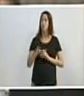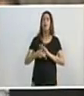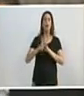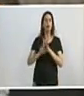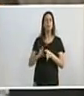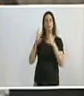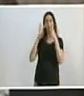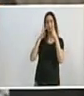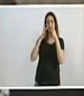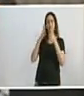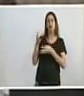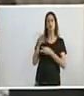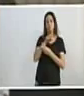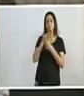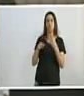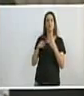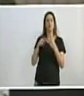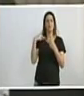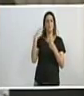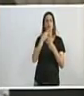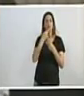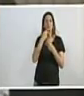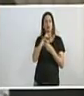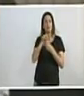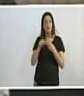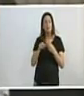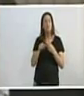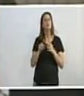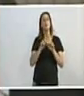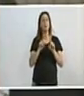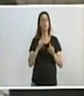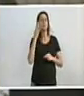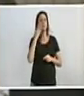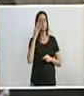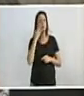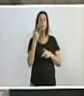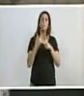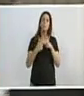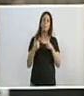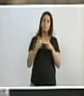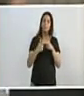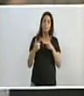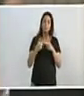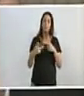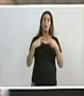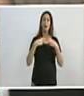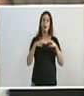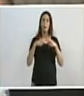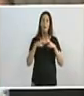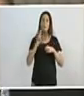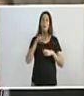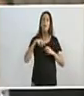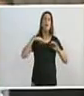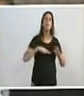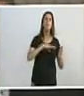aqui. Nós sabemos que o transporte coletivo passa por uma crise mundial. Não é só aqui, não. Não é só em Blumenau. É uma